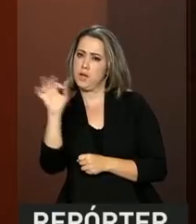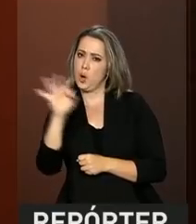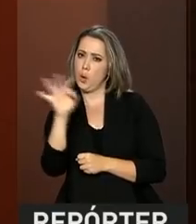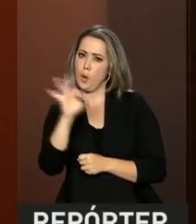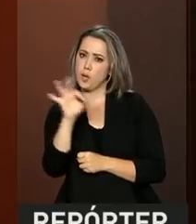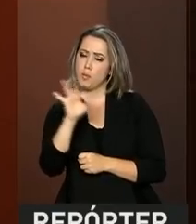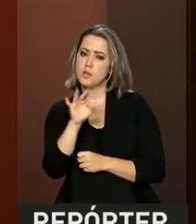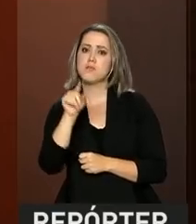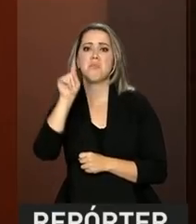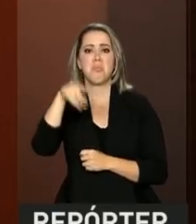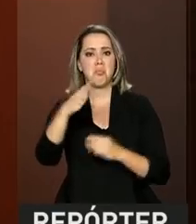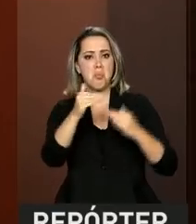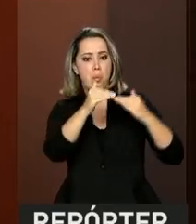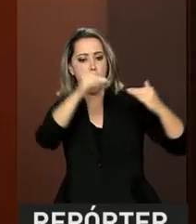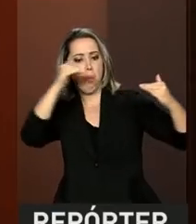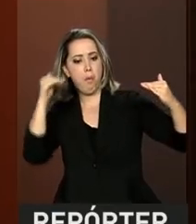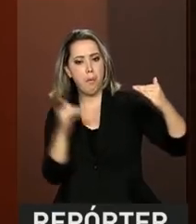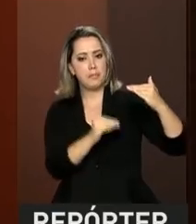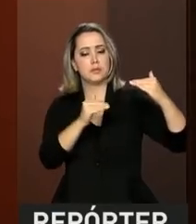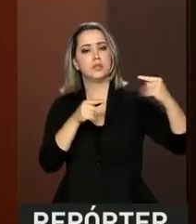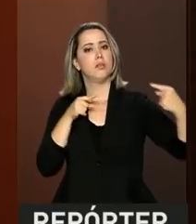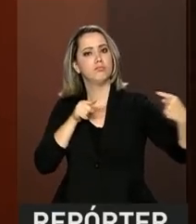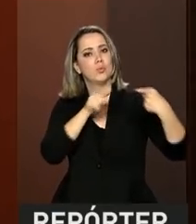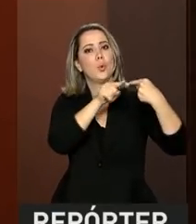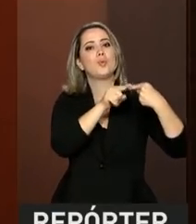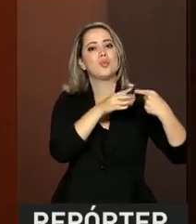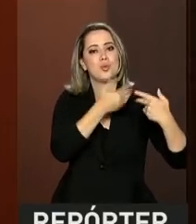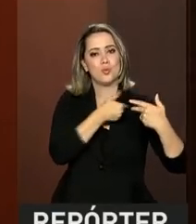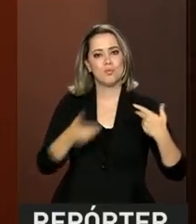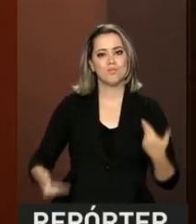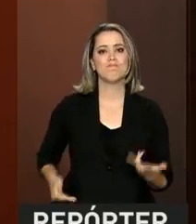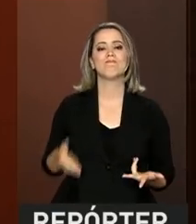3,9%, abaixo da meta, e para 2018,